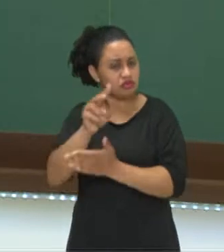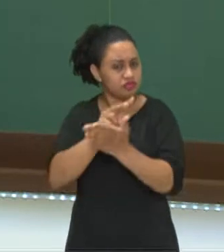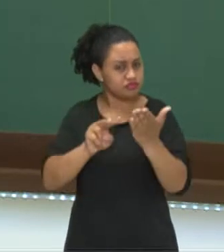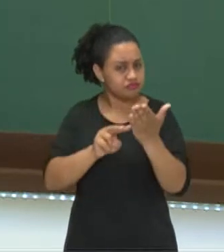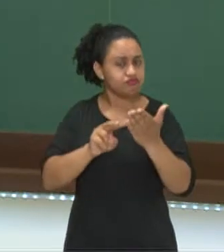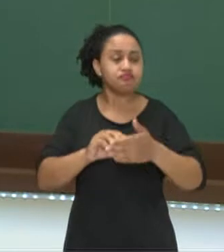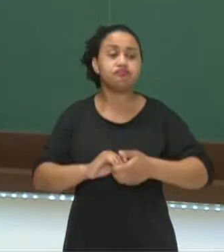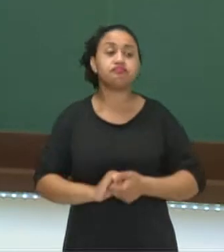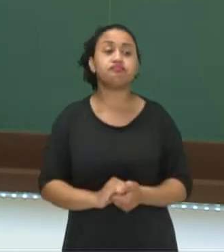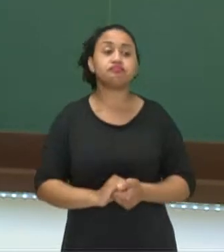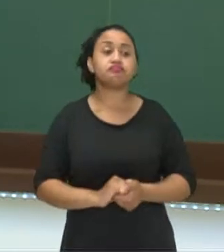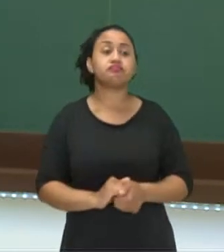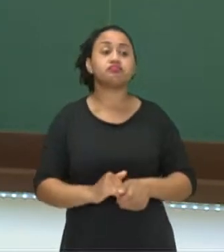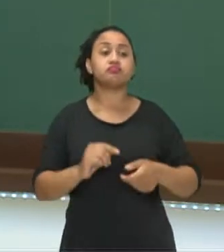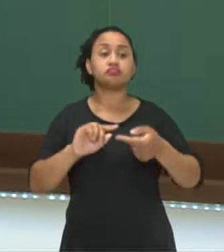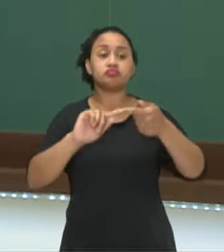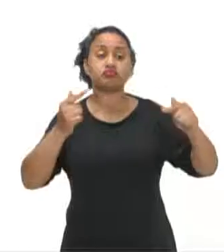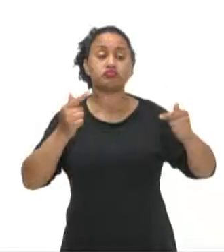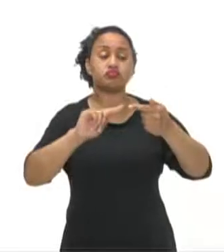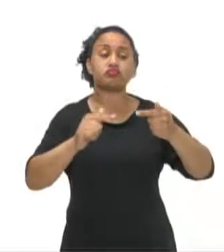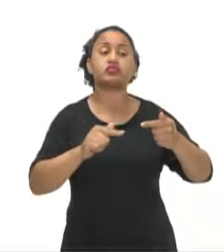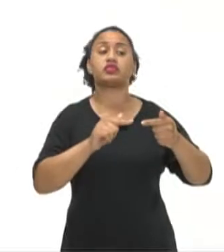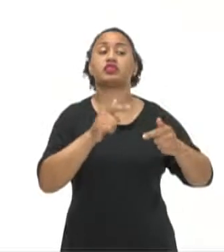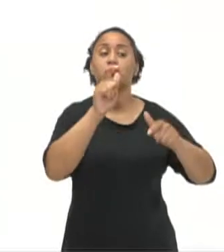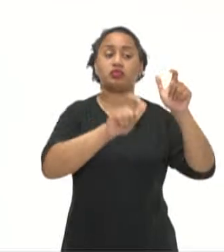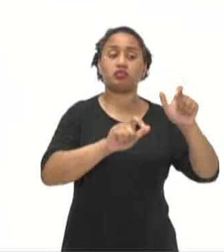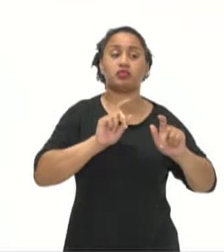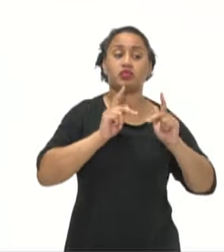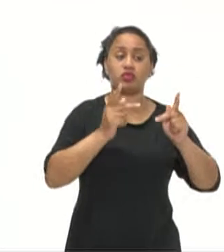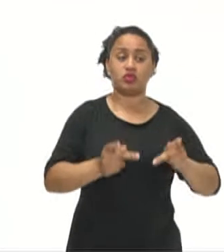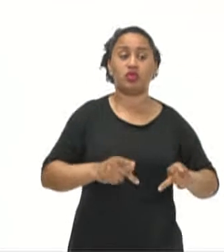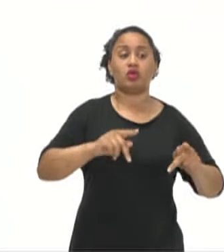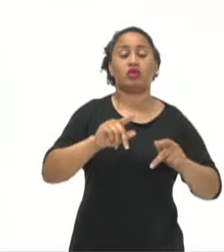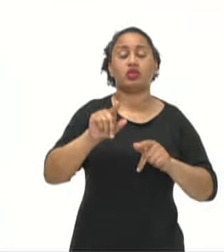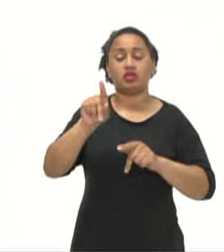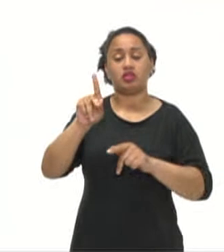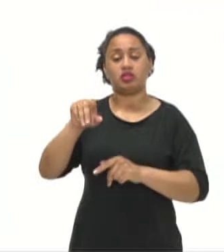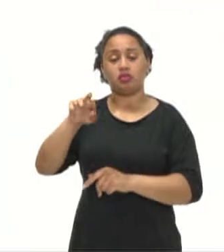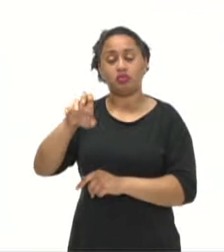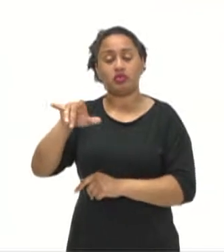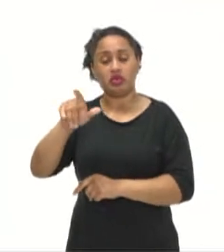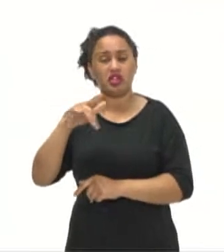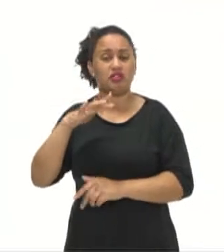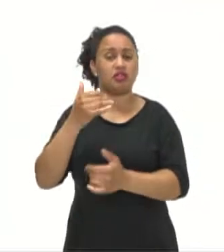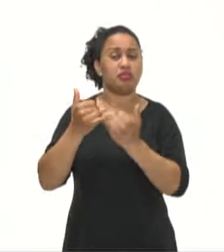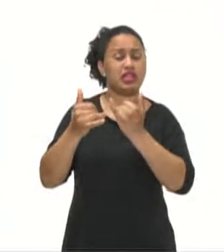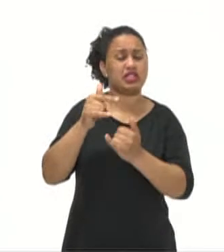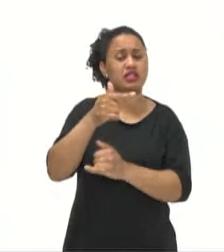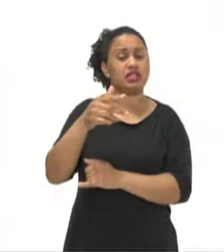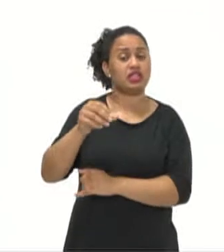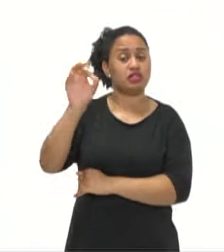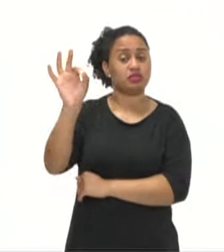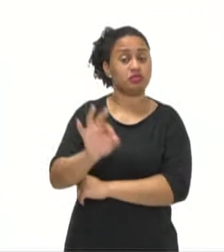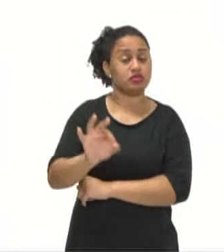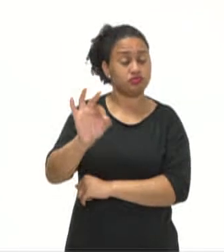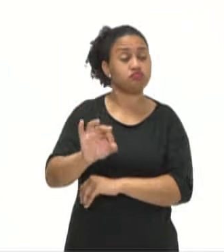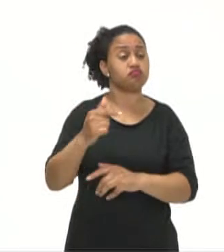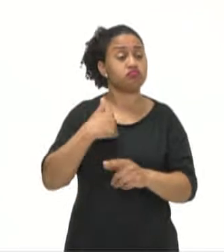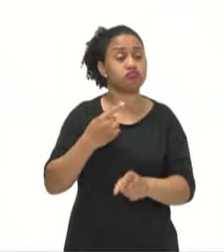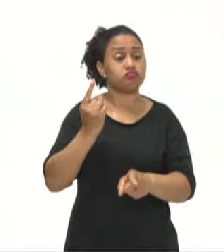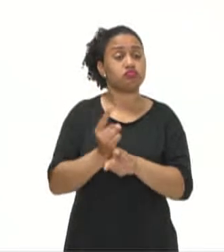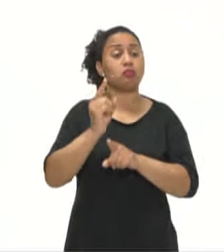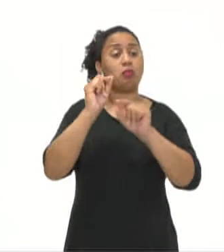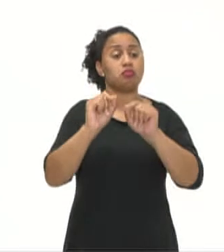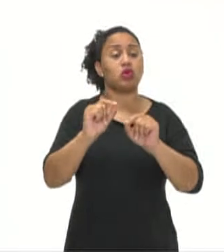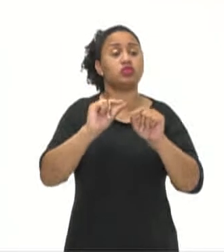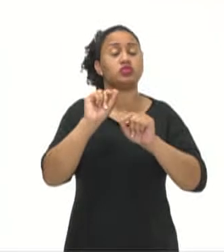pouquinho? Genes entre pessoas e poríferos são similares em quase 70%. Descoberta pode